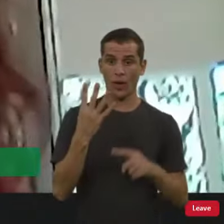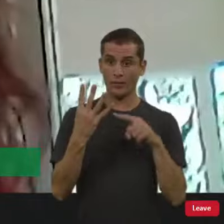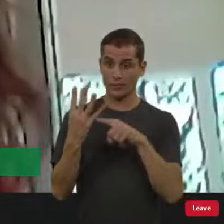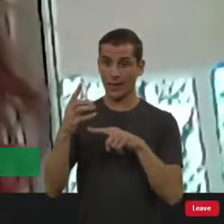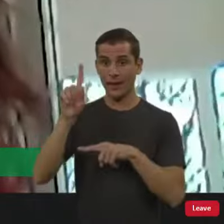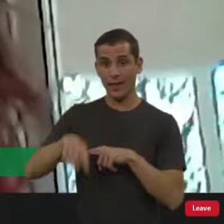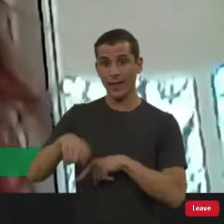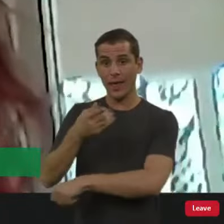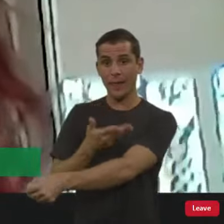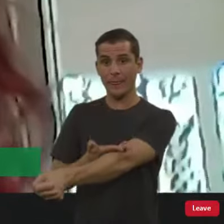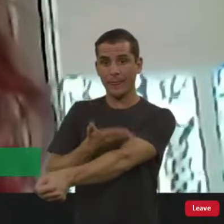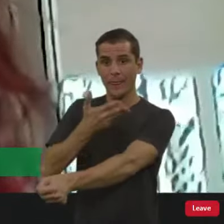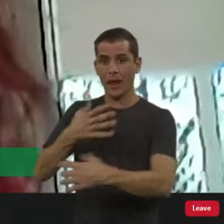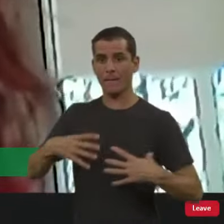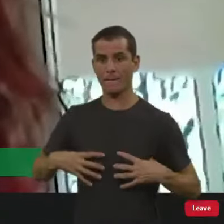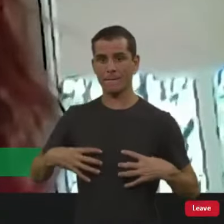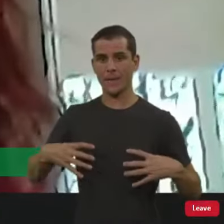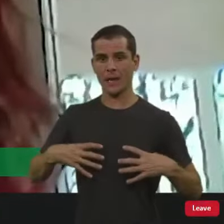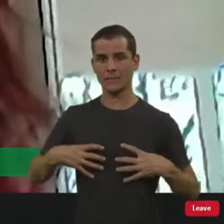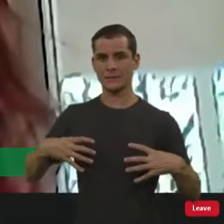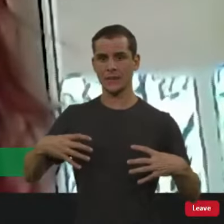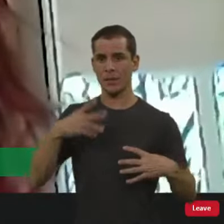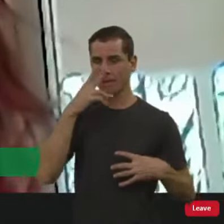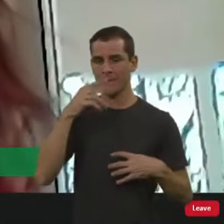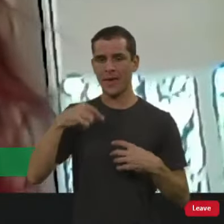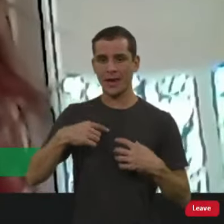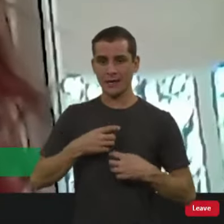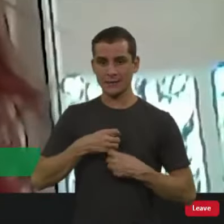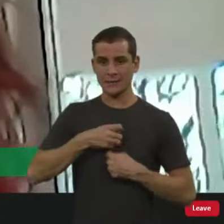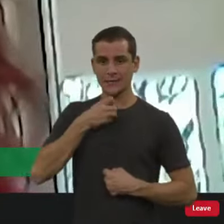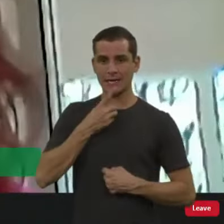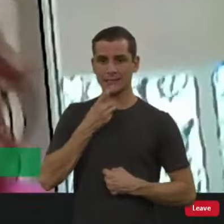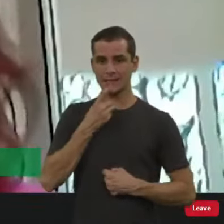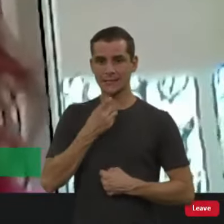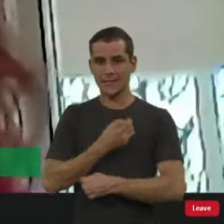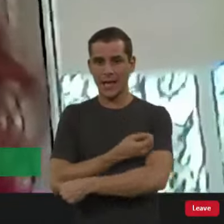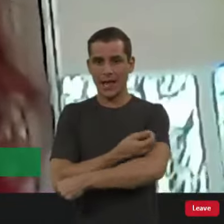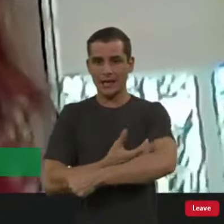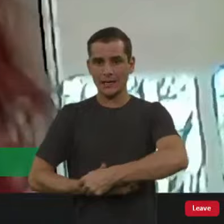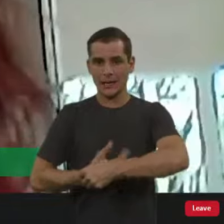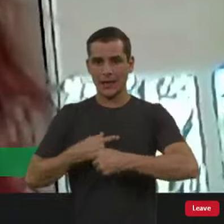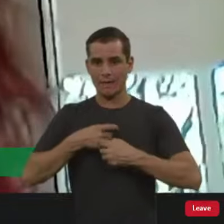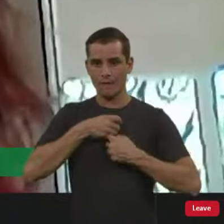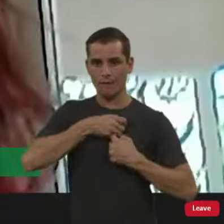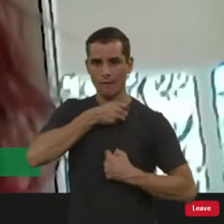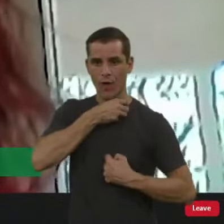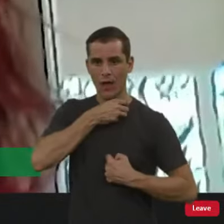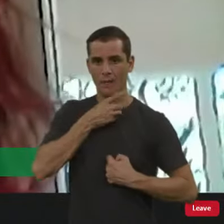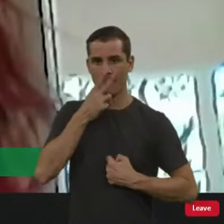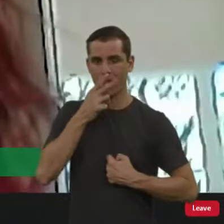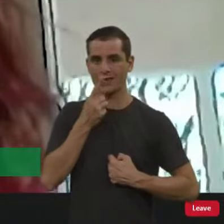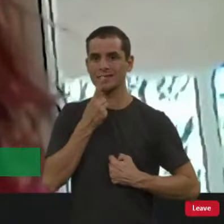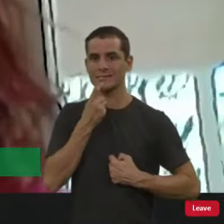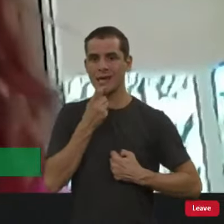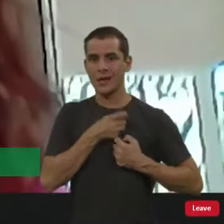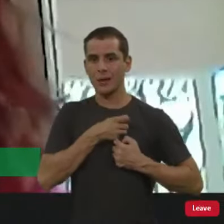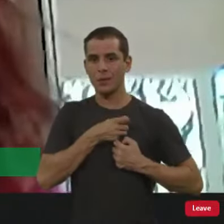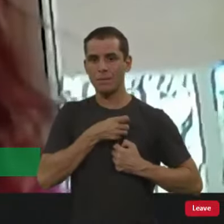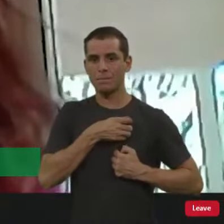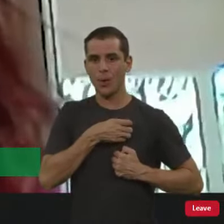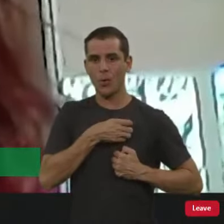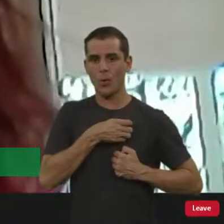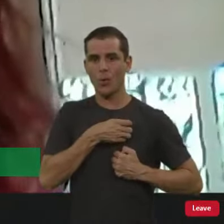da pressão pulmonar em decorrência de um bloqueio do vaso sanguíneo em razão do aparecimento de um coágulo de sangue. A doença